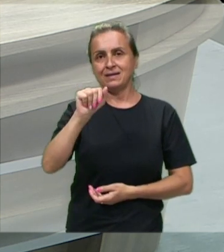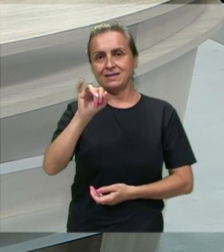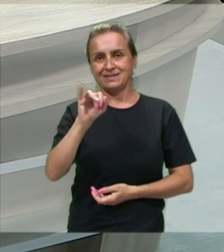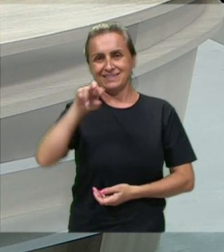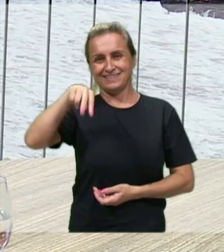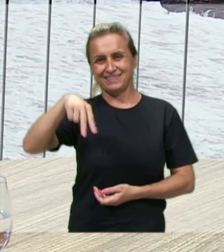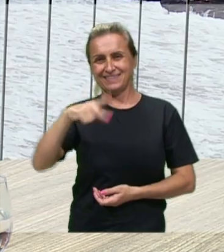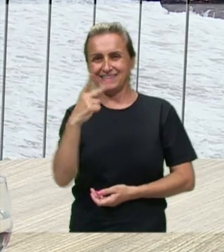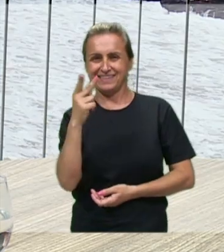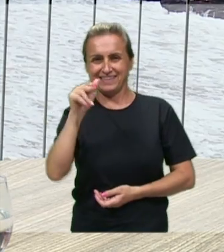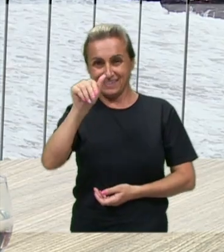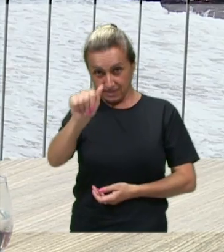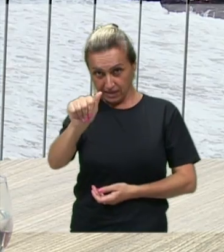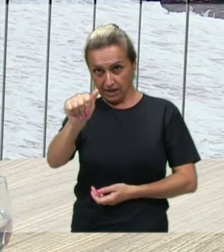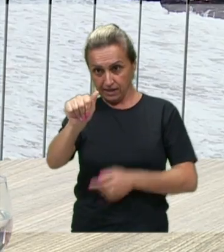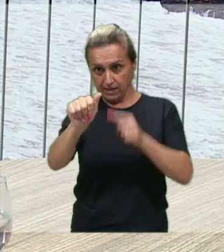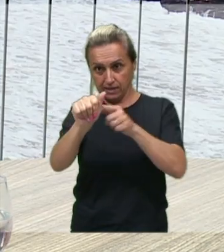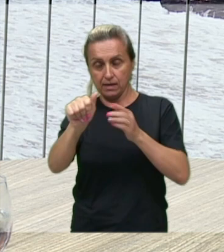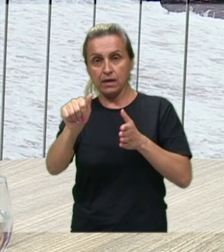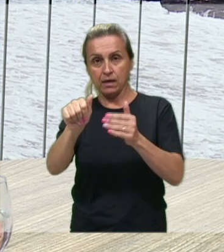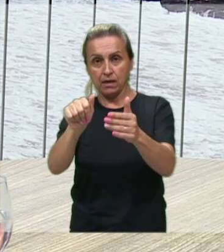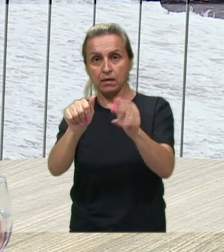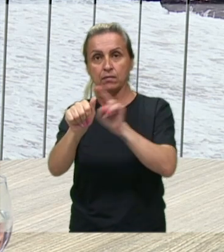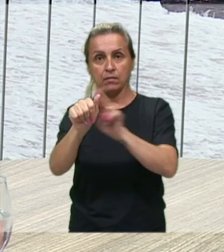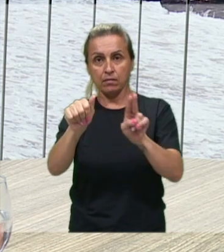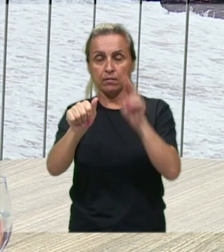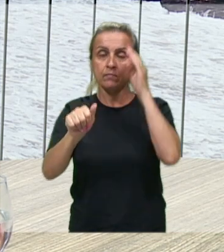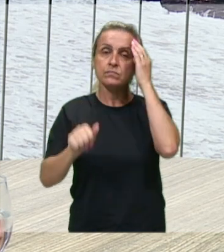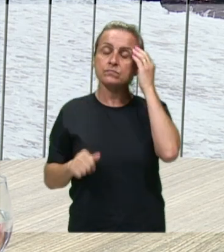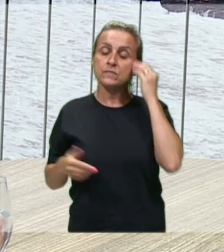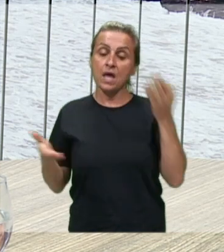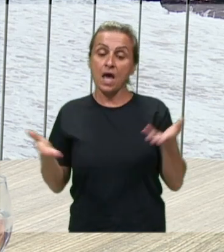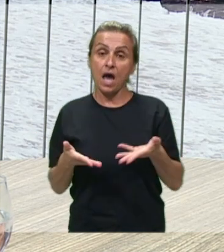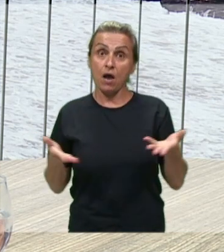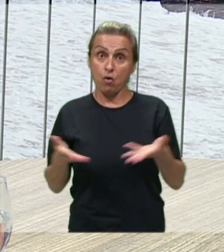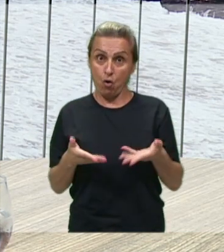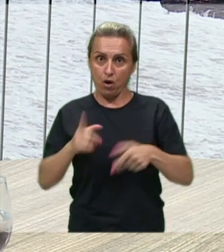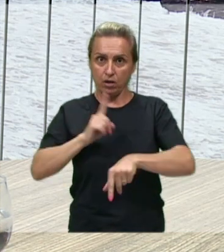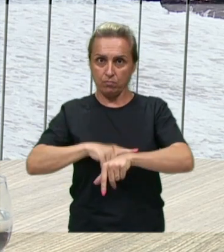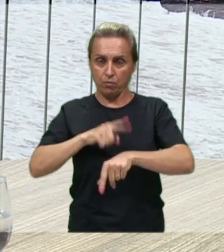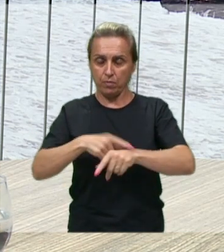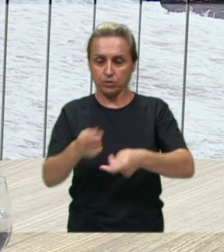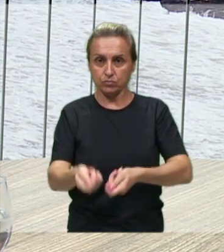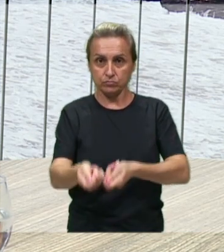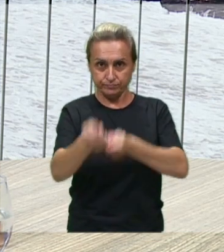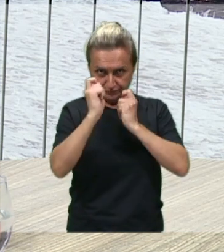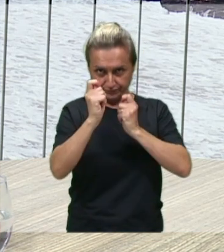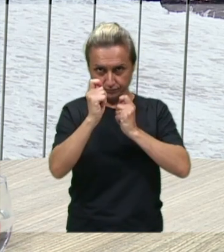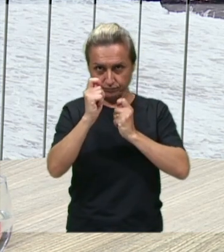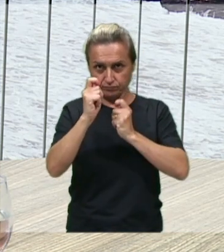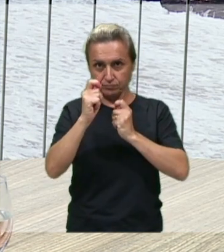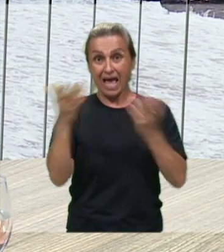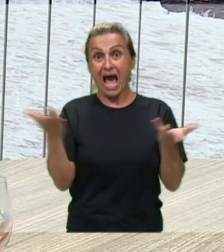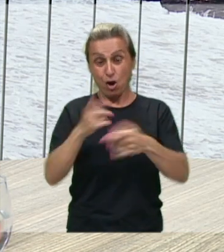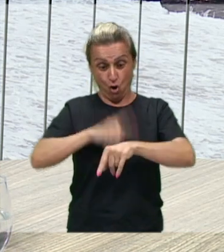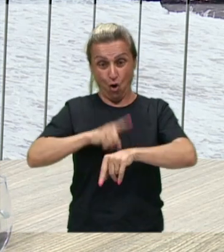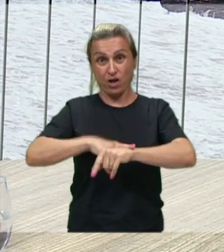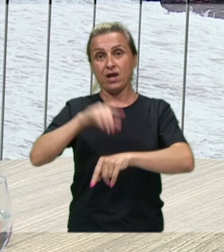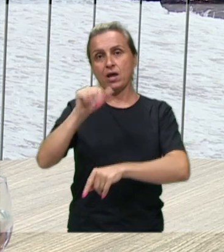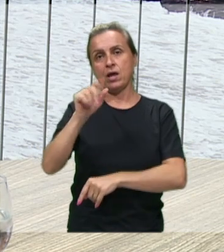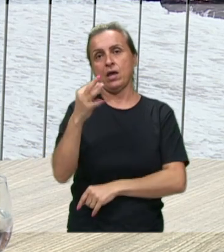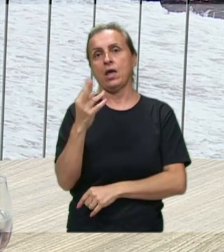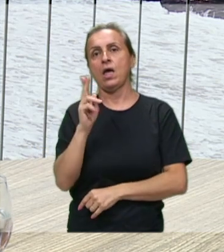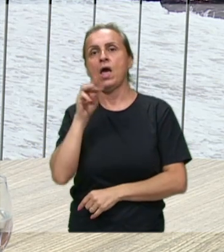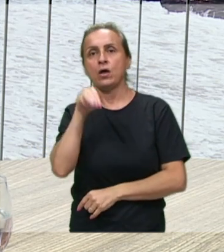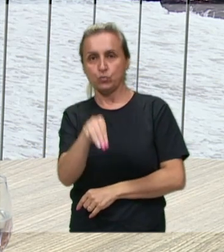safra agora, vamos começar na história real. Nós estamos numa safra agora de gaiado, ou seja, o atum. A senhora viu no vídeo agora há pouco